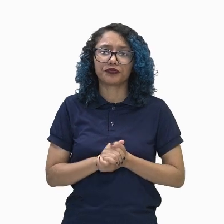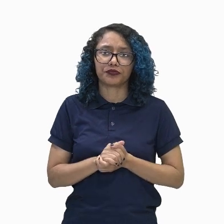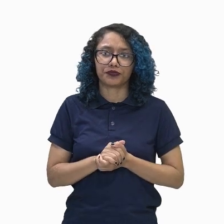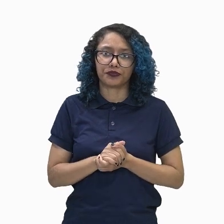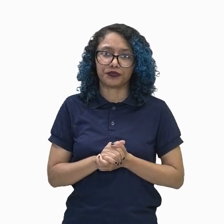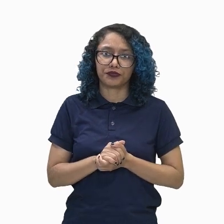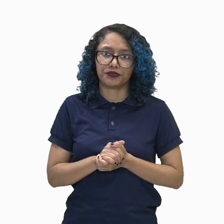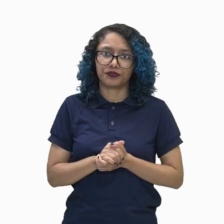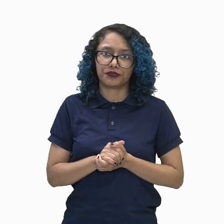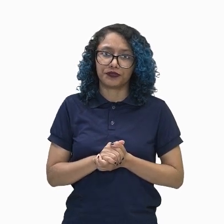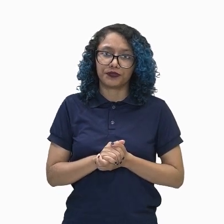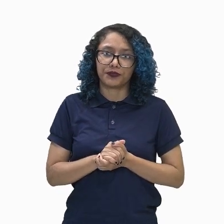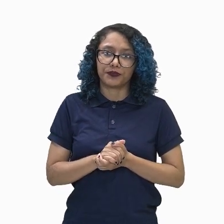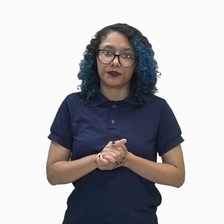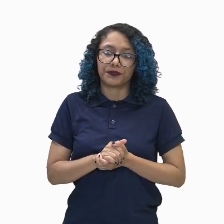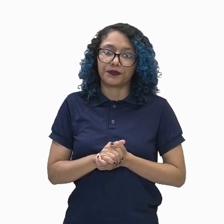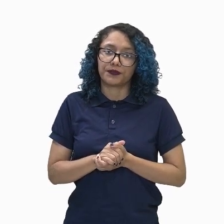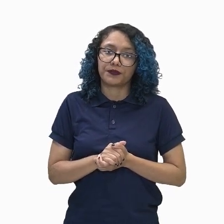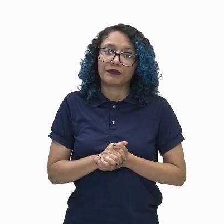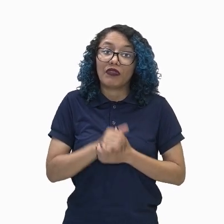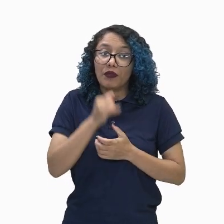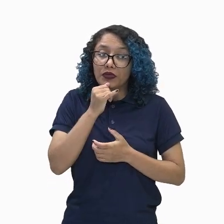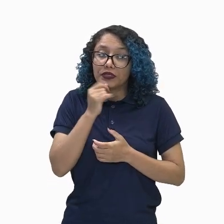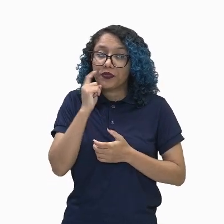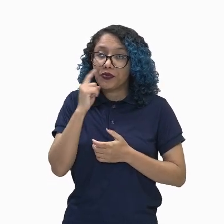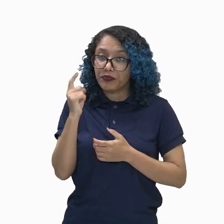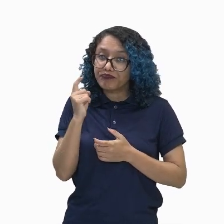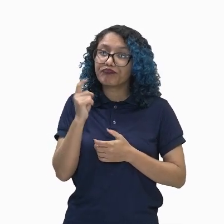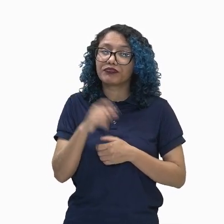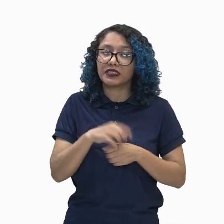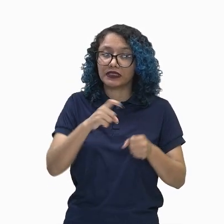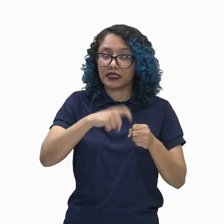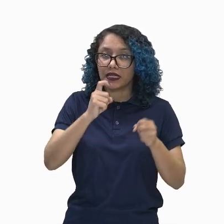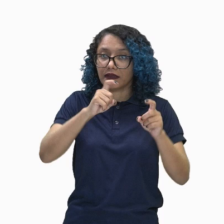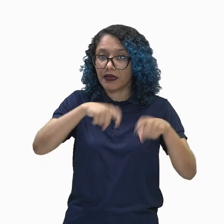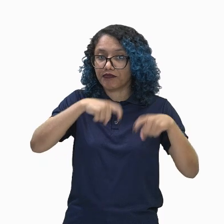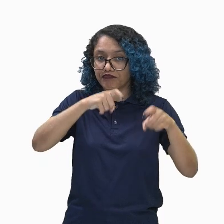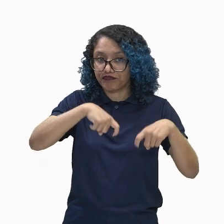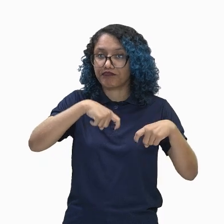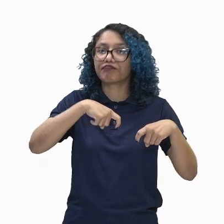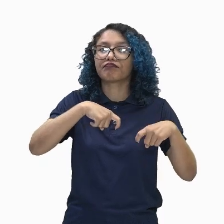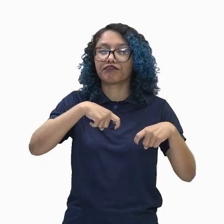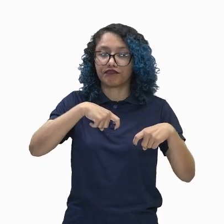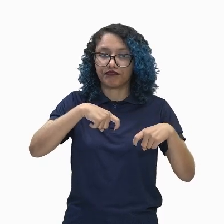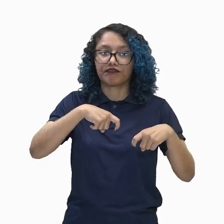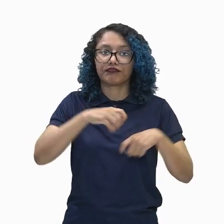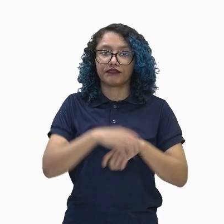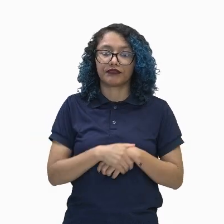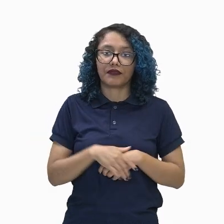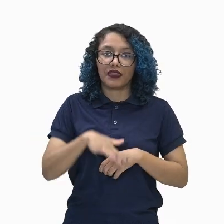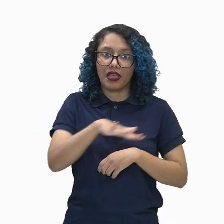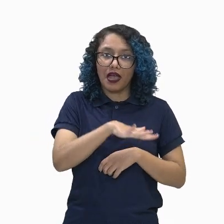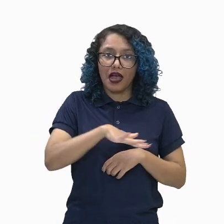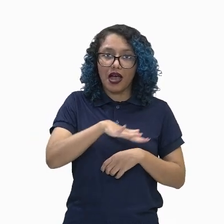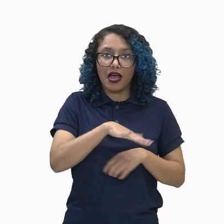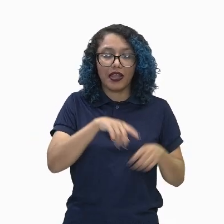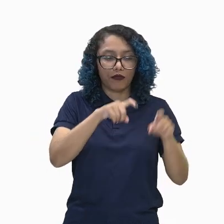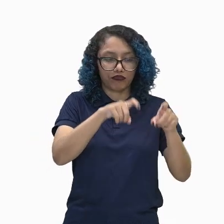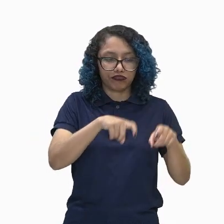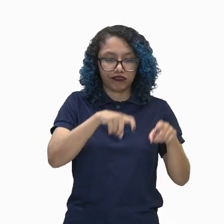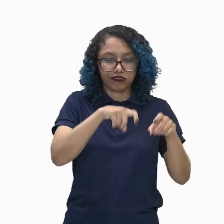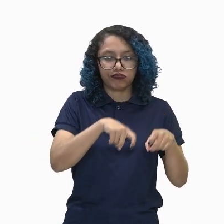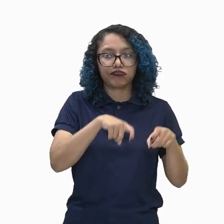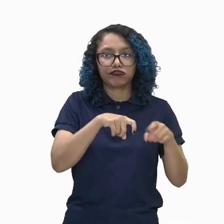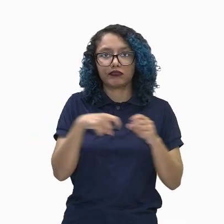estar relacionado ao êxodo rural, né, que é a saída ali da parte do campo, onde